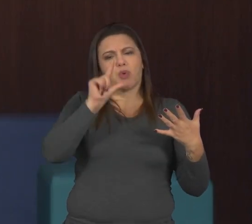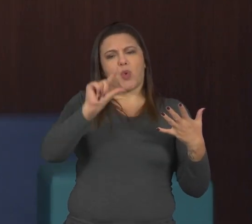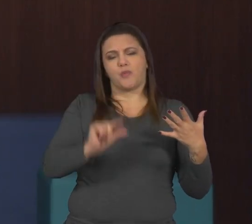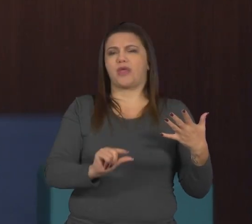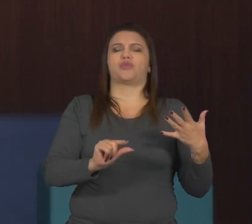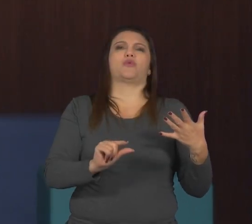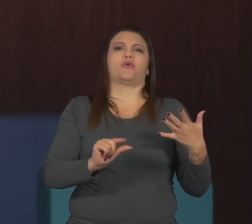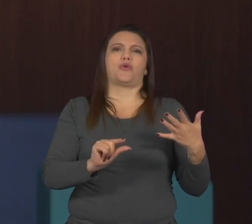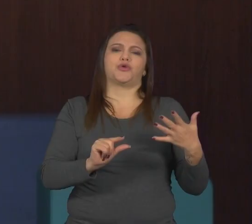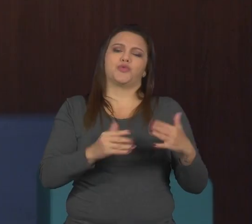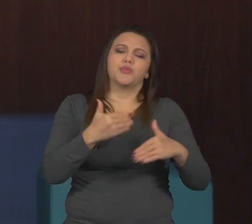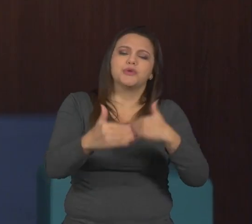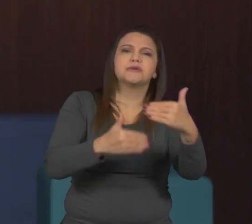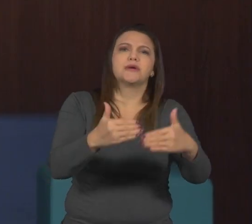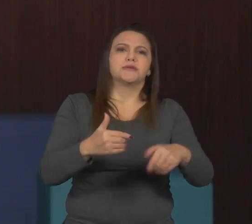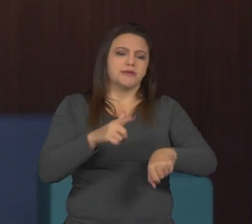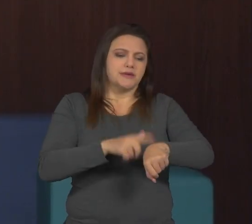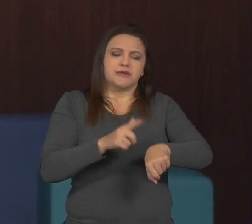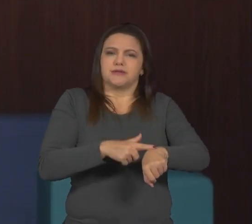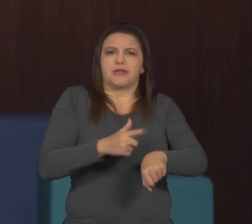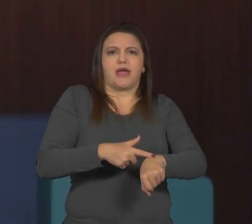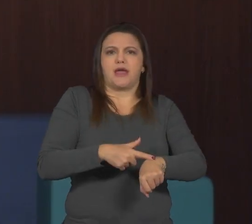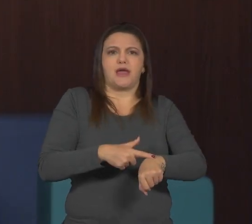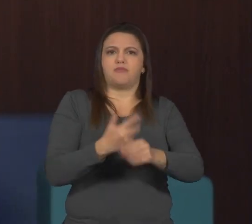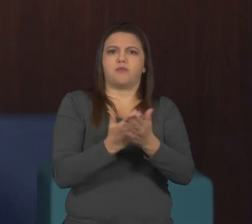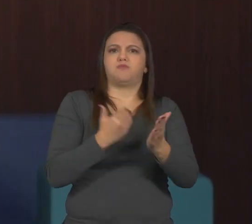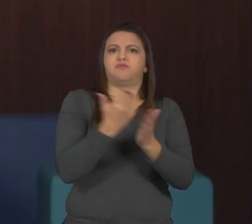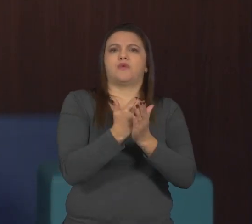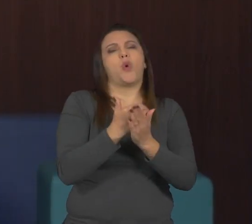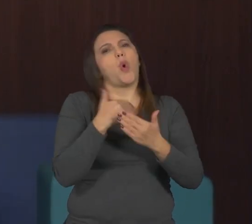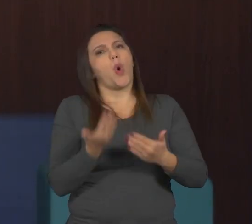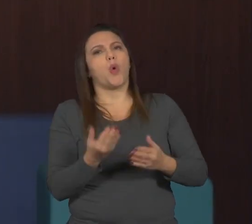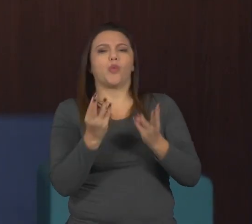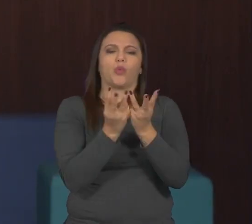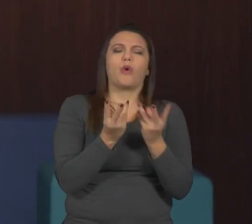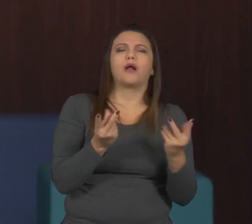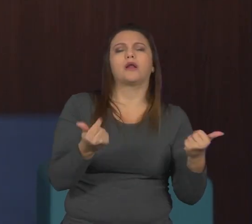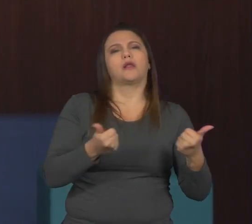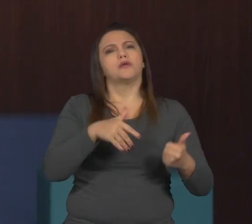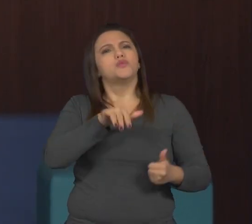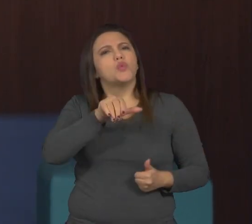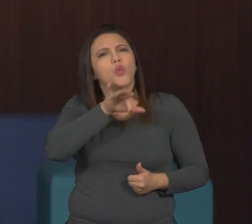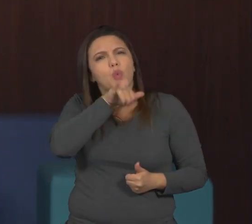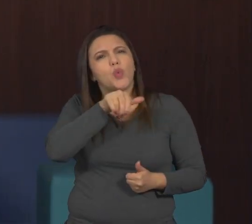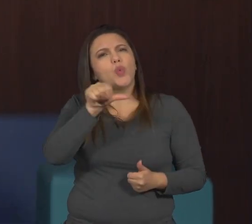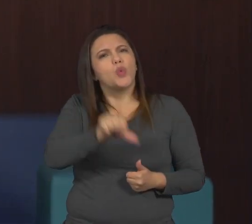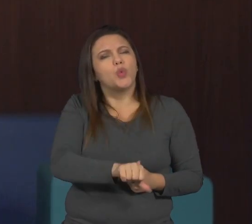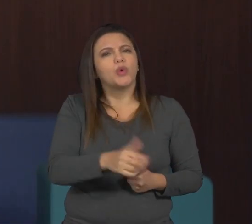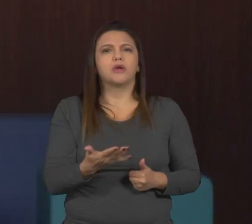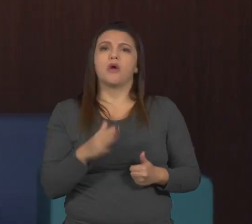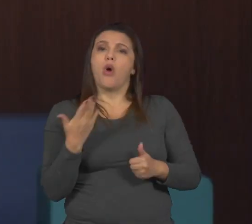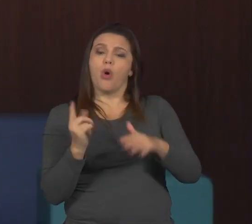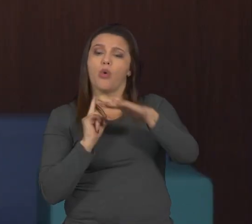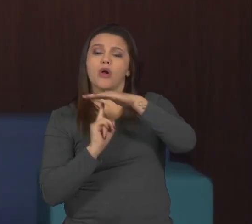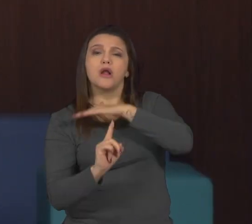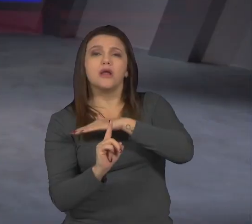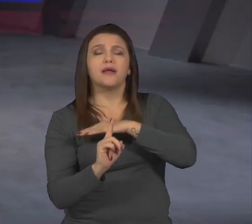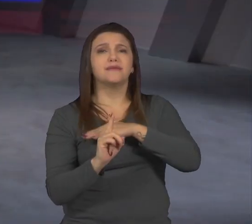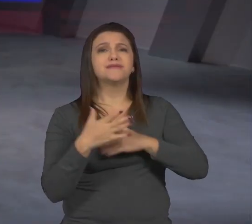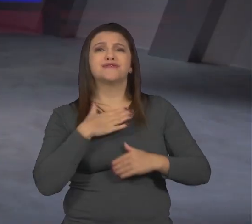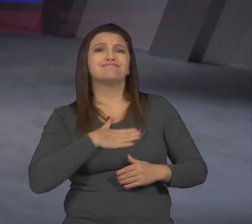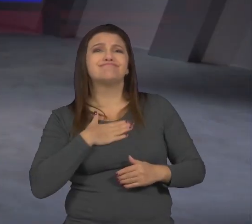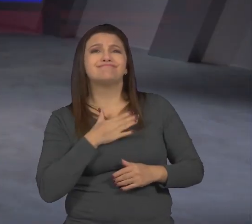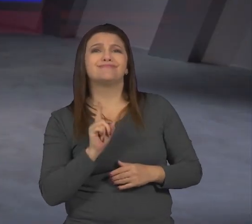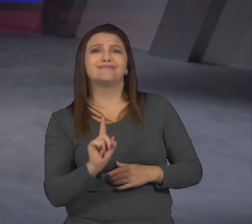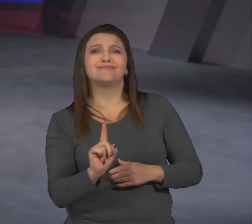estourar o tempo, de ter qualidade ruim, de cliente ficar insatisfeito. Então, os riscos